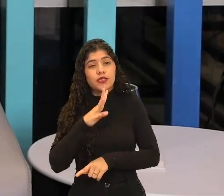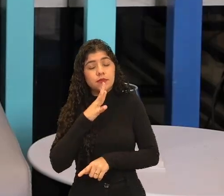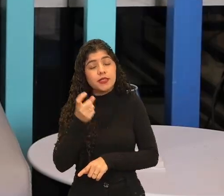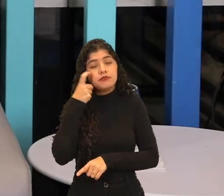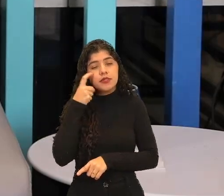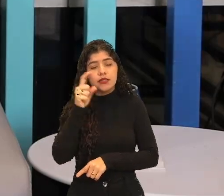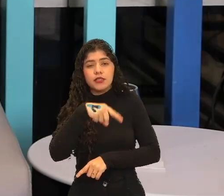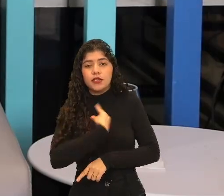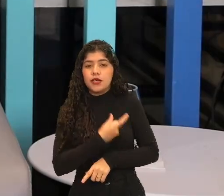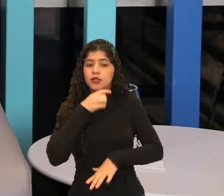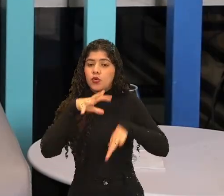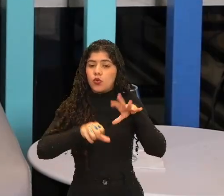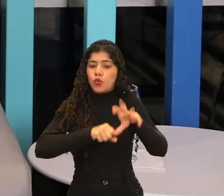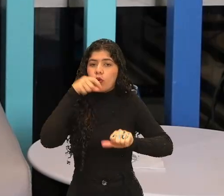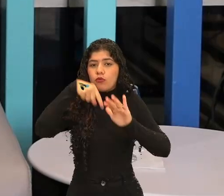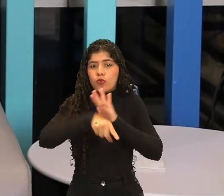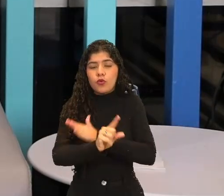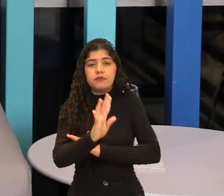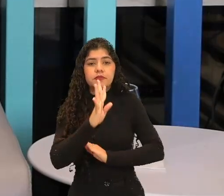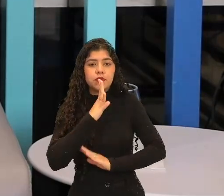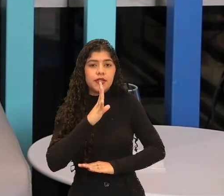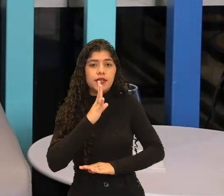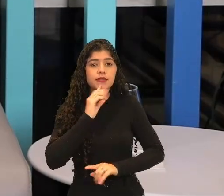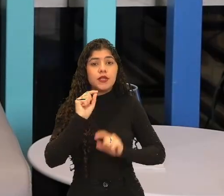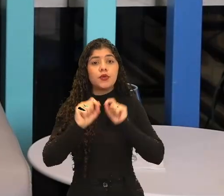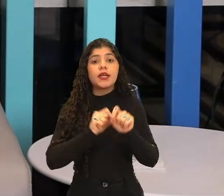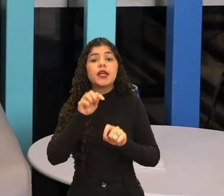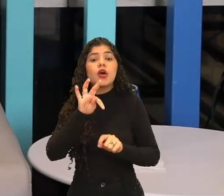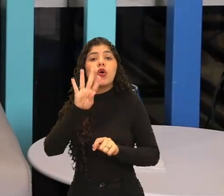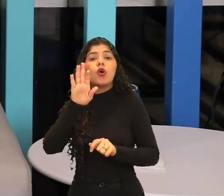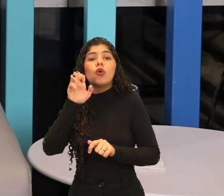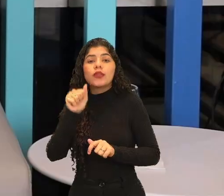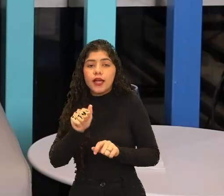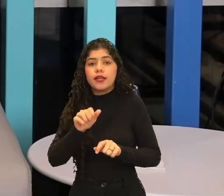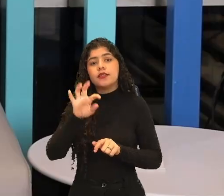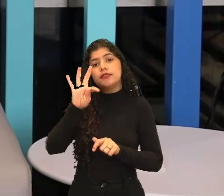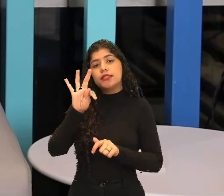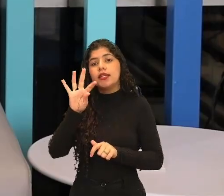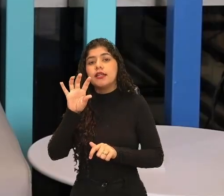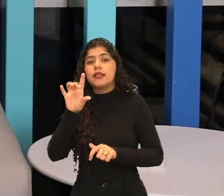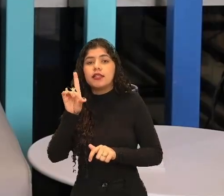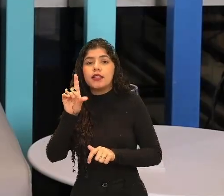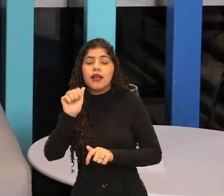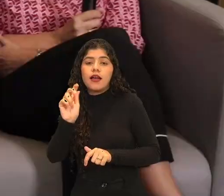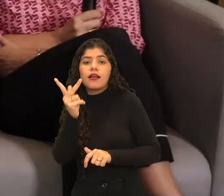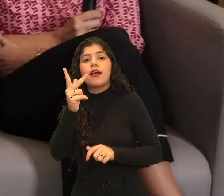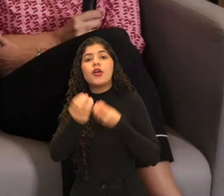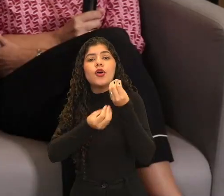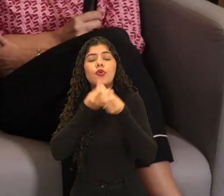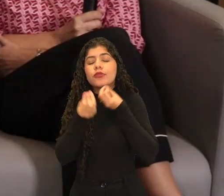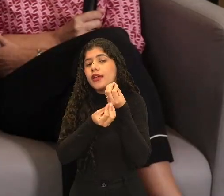que a gente tem que estar buscando cada vez mais conhecer o que que é um TEA, o que que é um TDAH, né? O que que é uma trissomia do